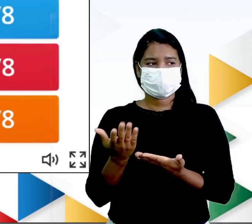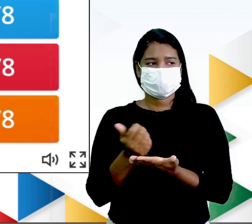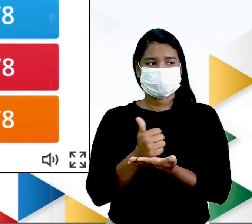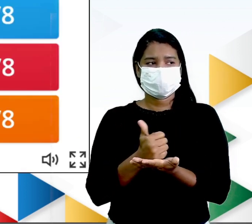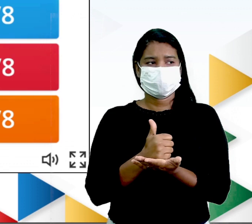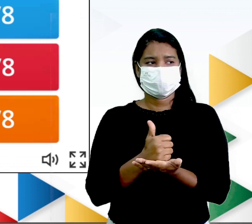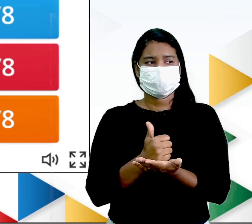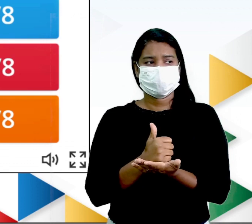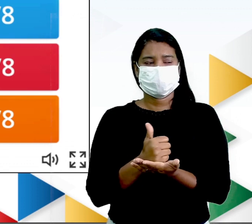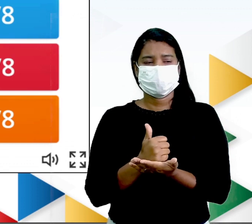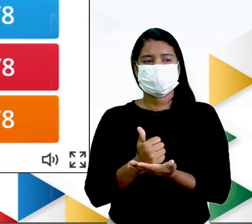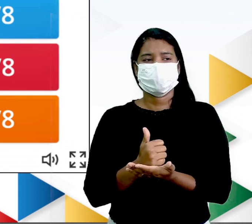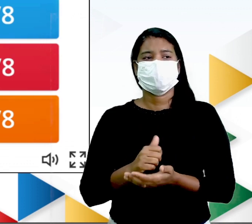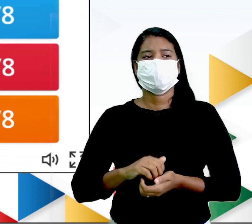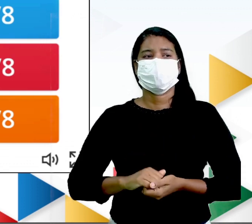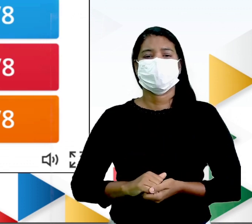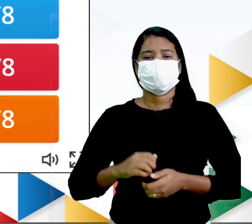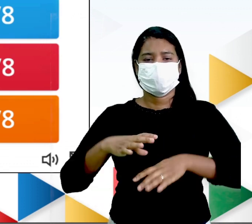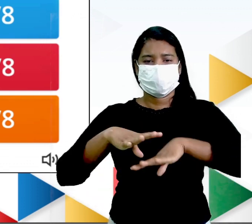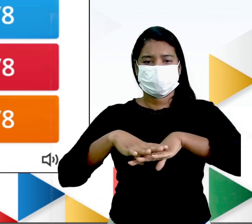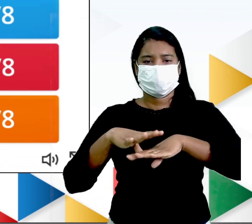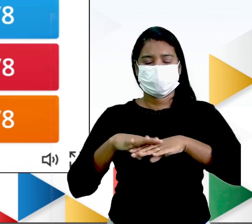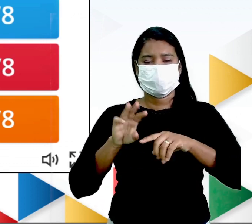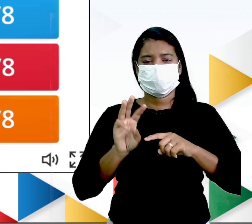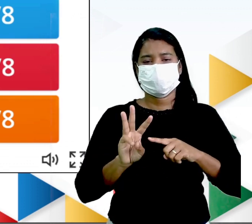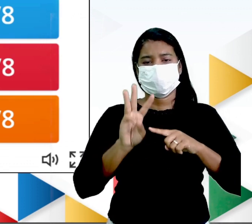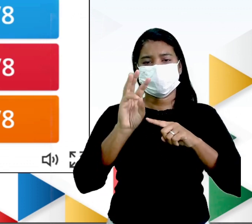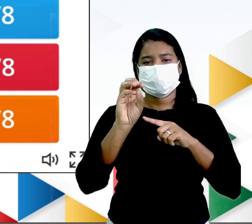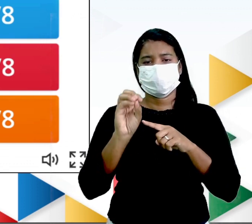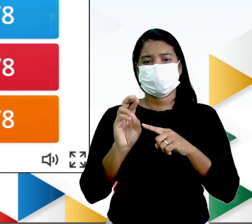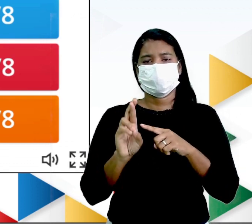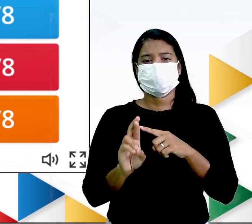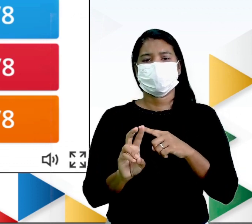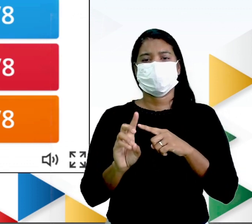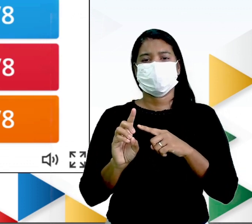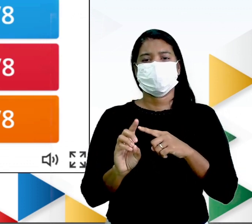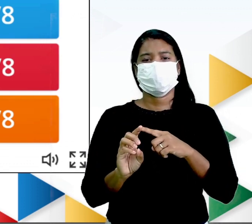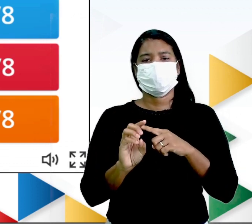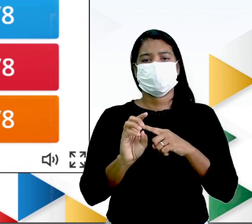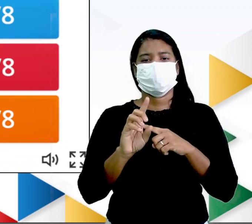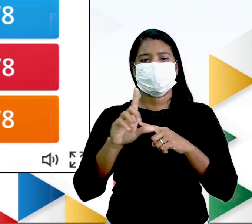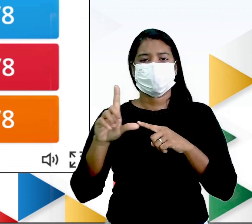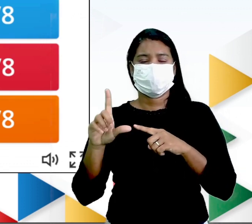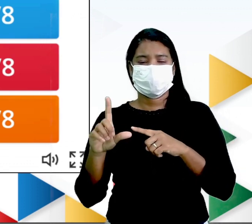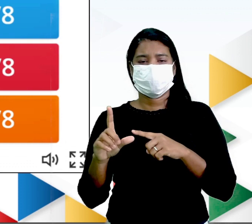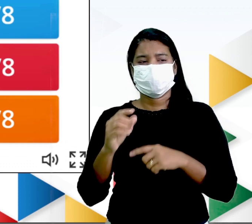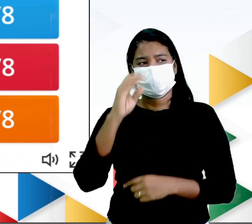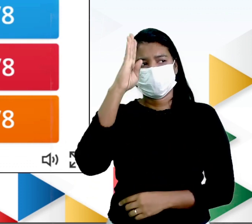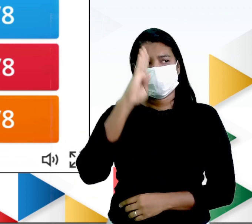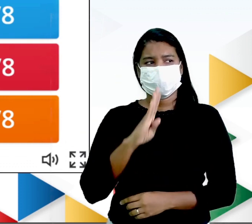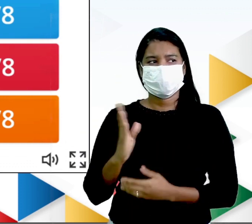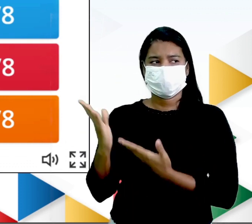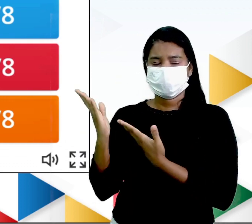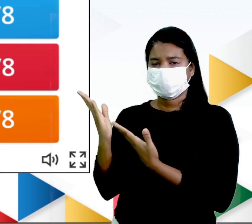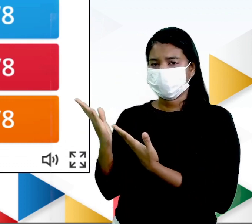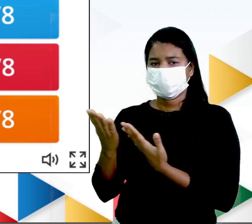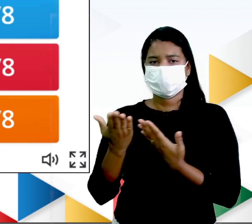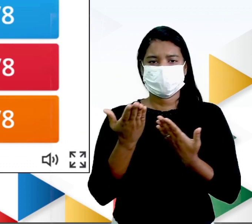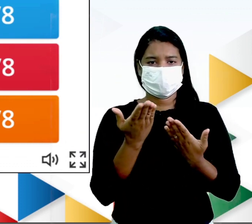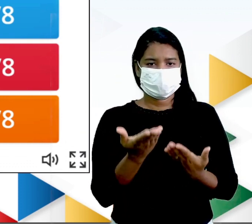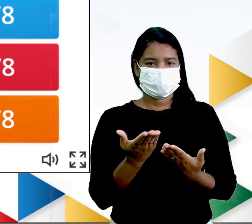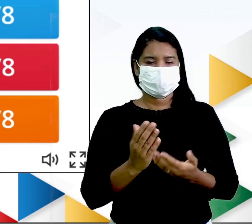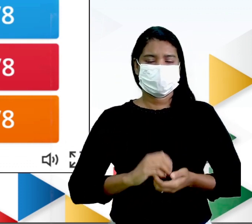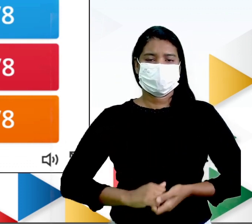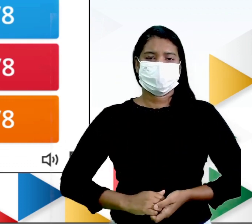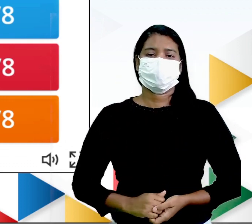jogo, chamado Jogo na Matemática, que é o Word Wall. Esse jogo é gratuito, e eu e a Joyce vamos apresentar para você